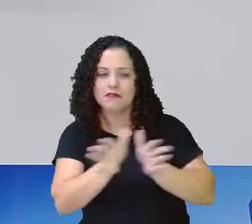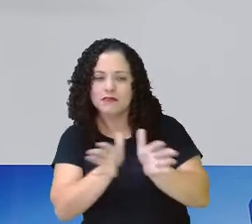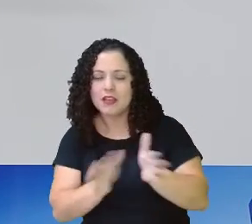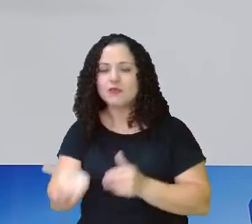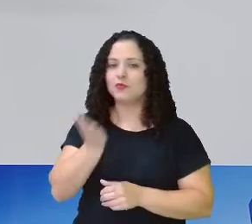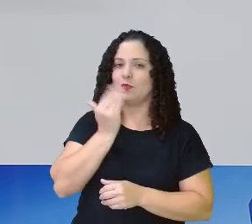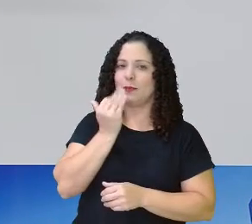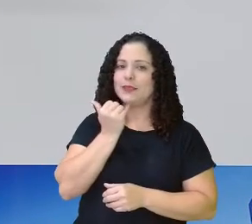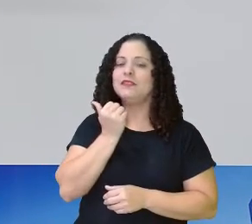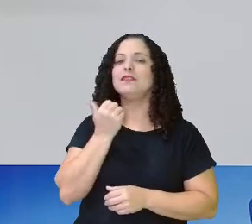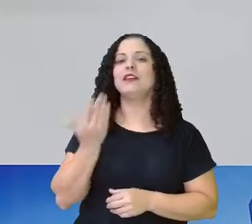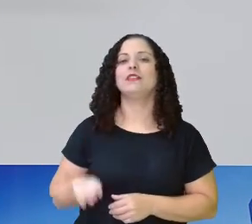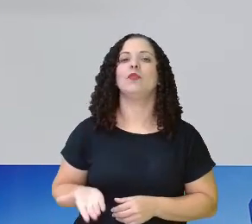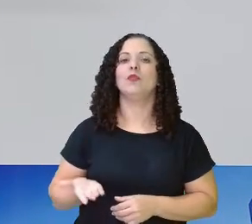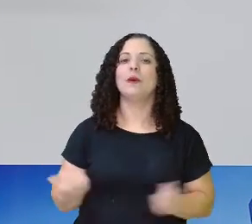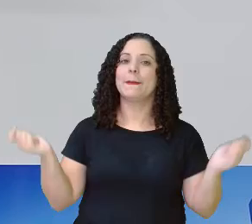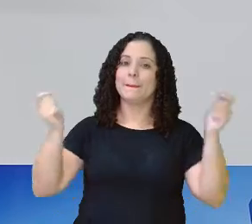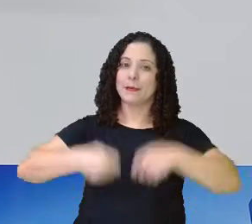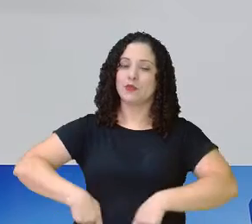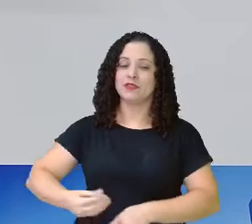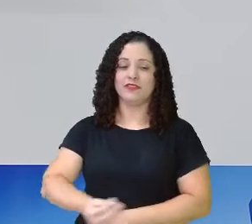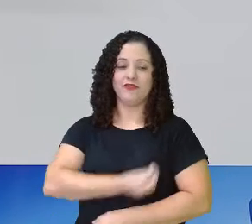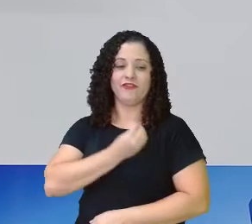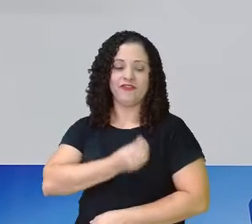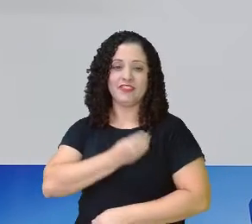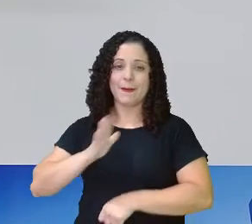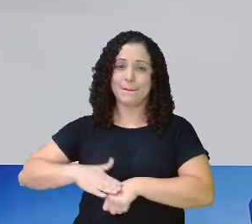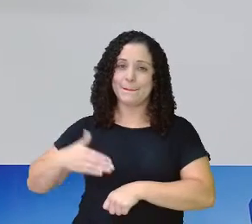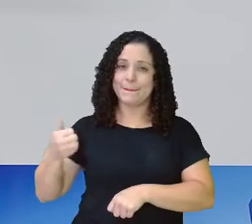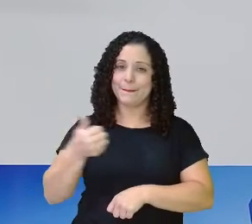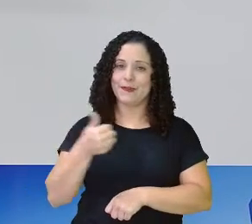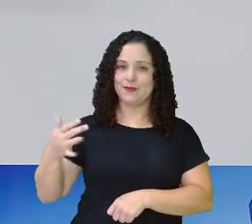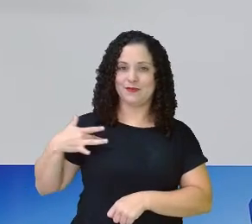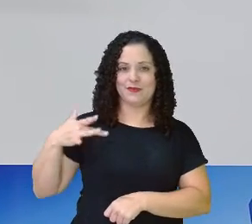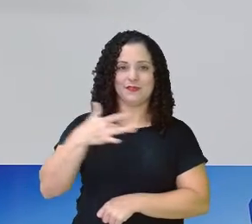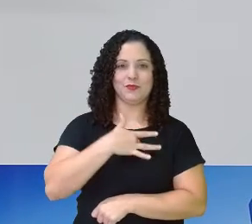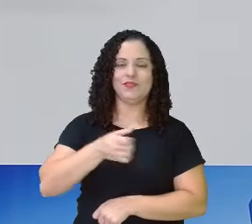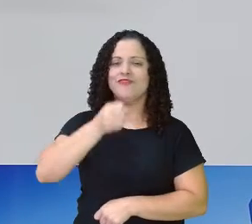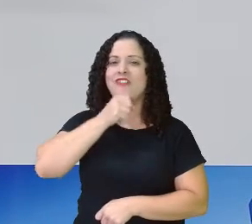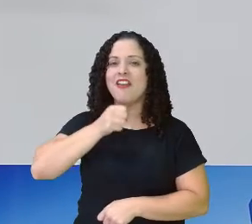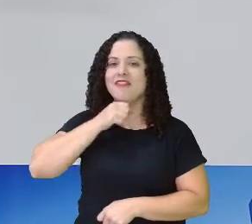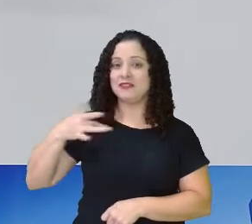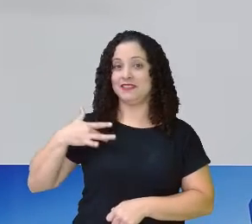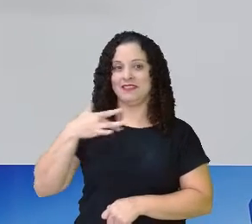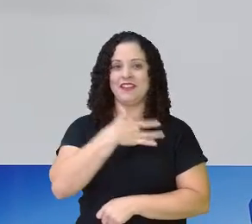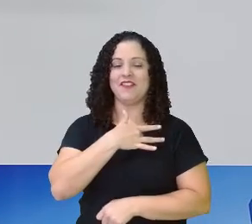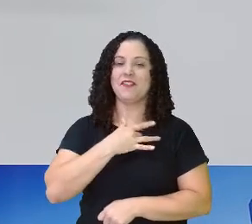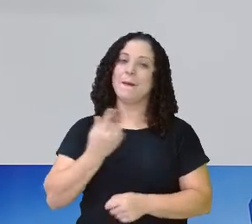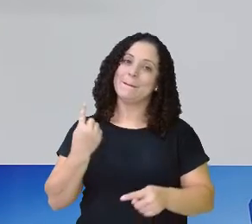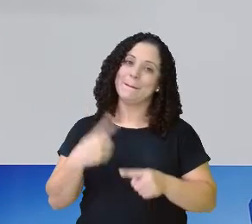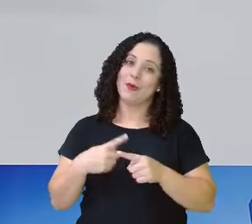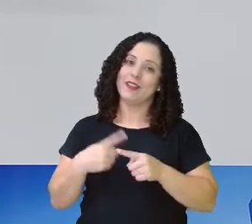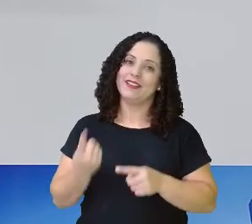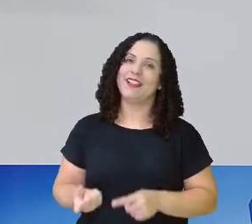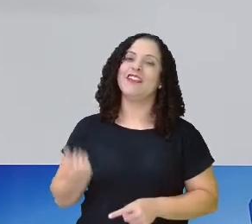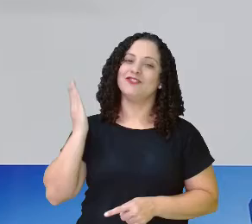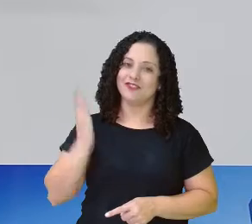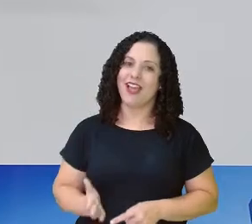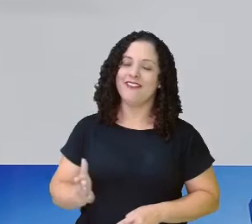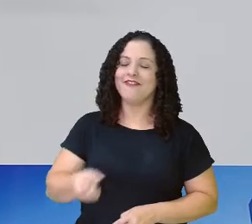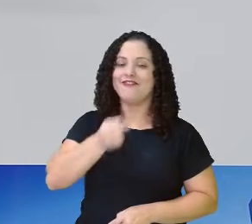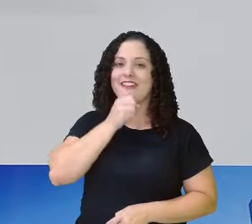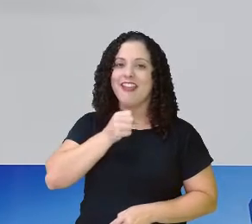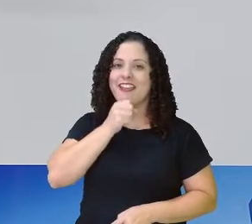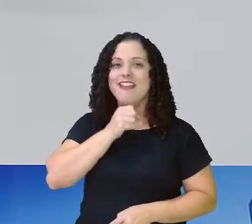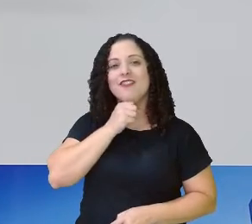alimentação. Então, de que a gente possa ter hábitos da vida para ter uma velhice mais saudável. Porque todos nós vamos envelhecer. Tomara, estou torcendo